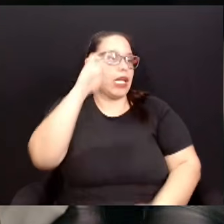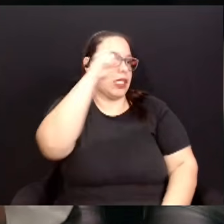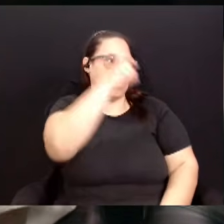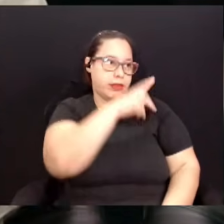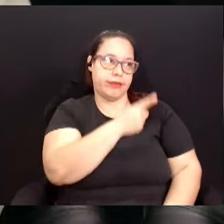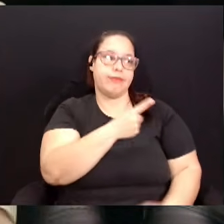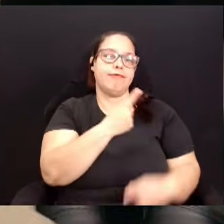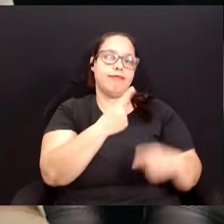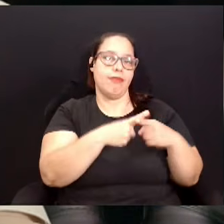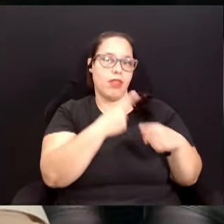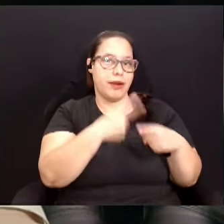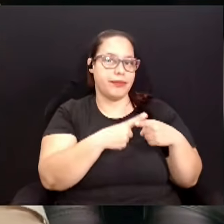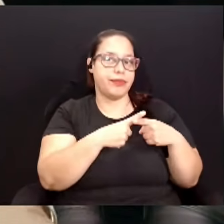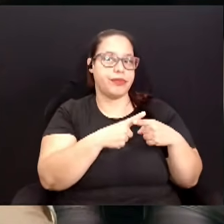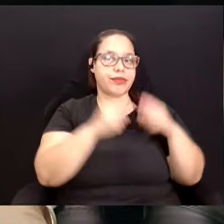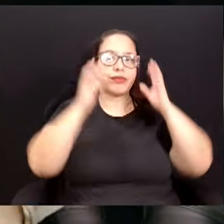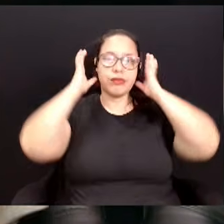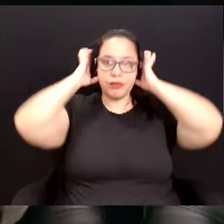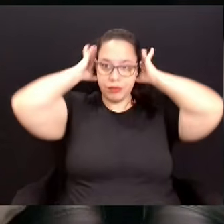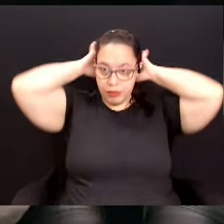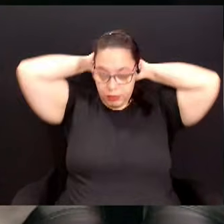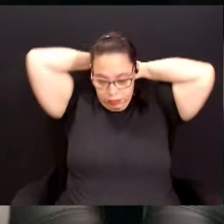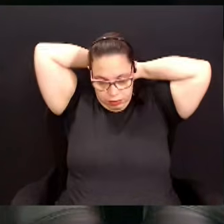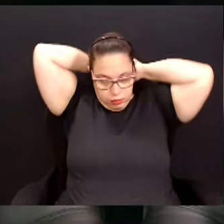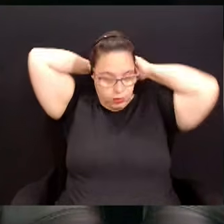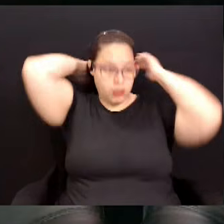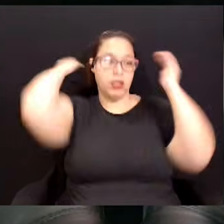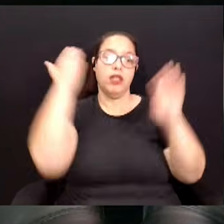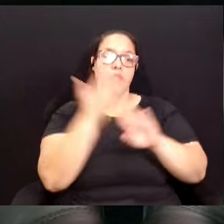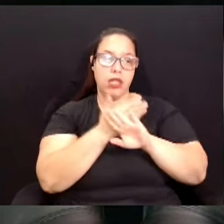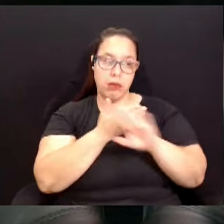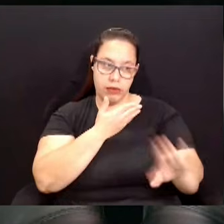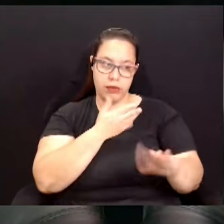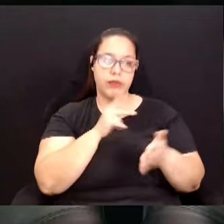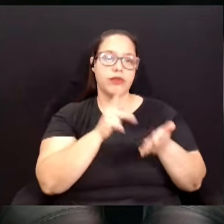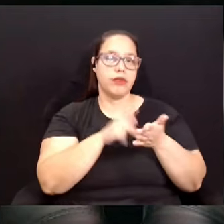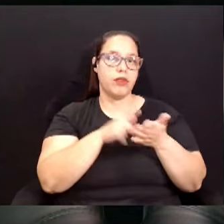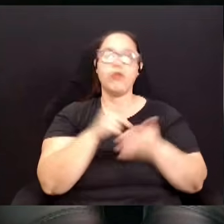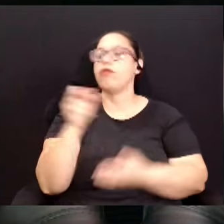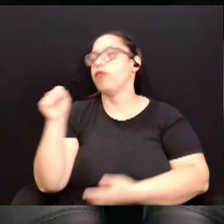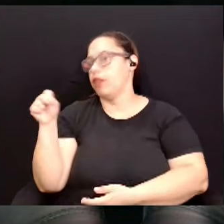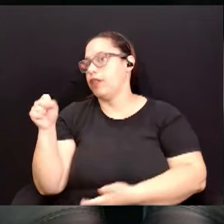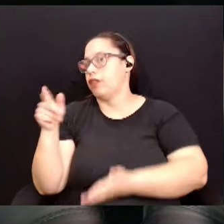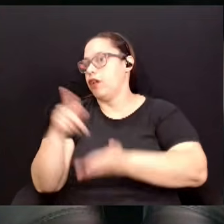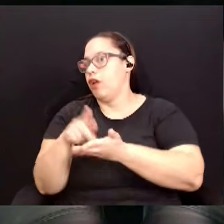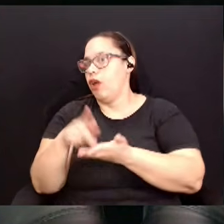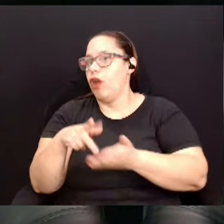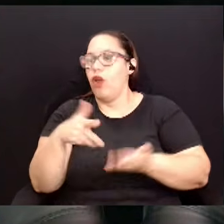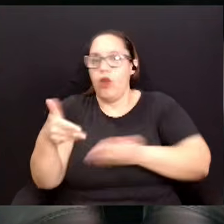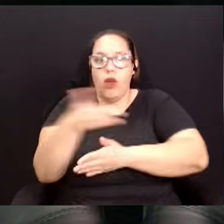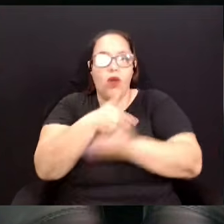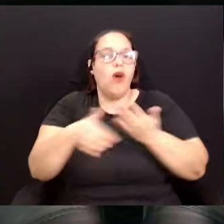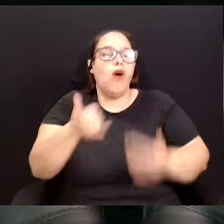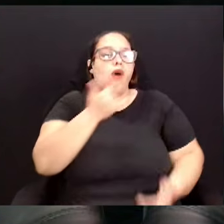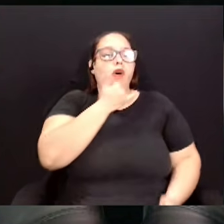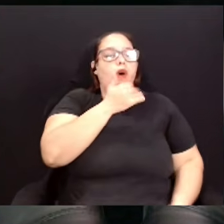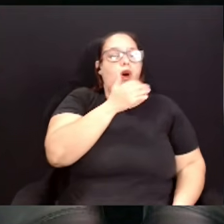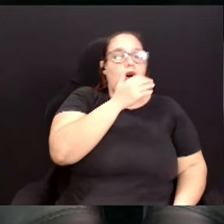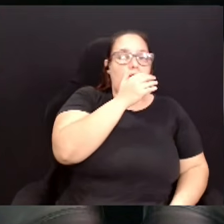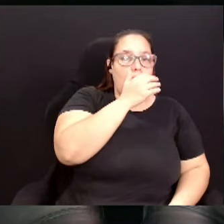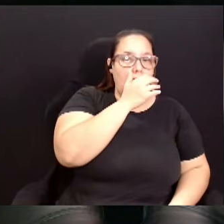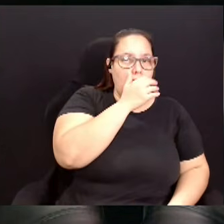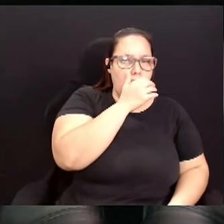é complicado mesmo, porque dá uma afastada, gente. É verdade. Não tem como. Eles trocam, eles fazem essa troca, isso não é